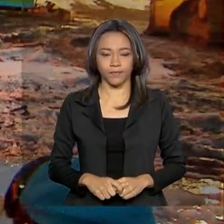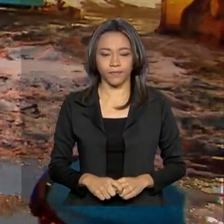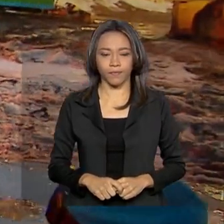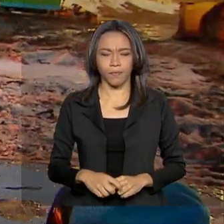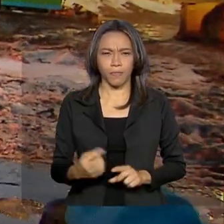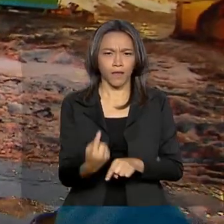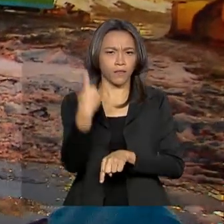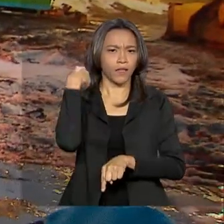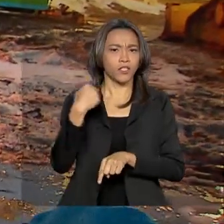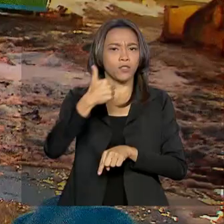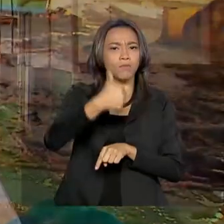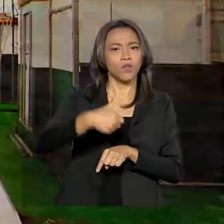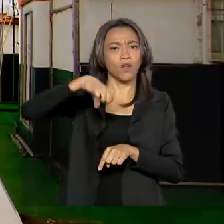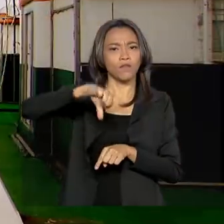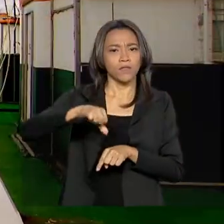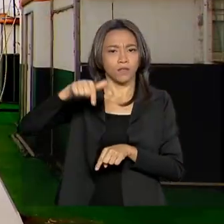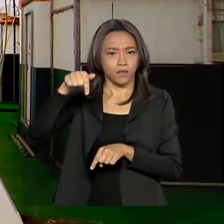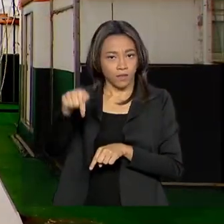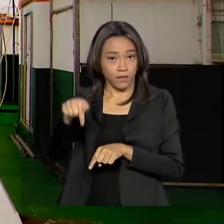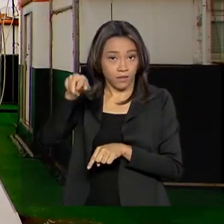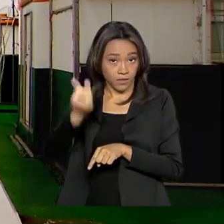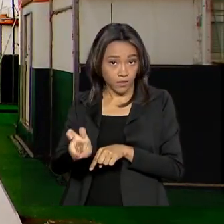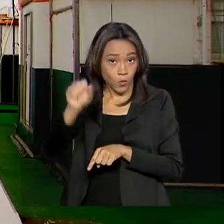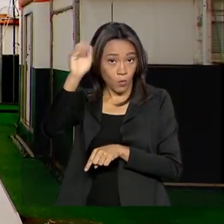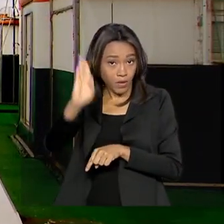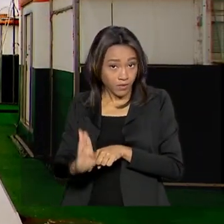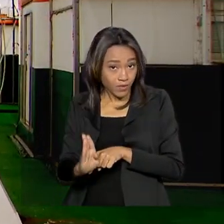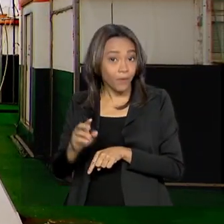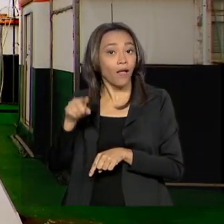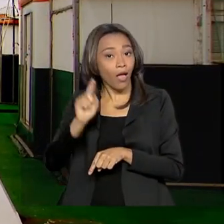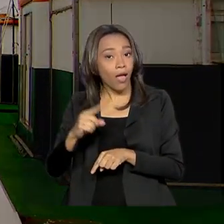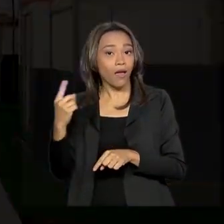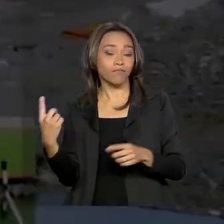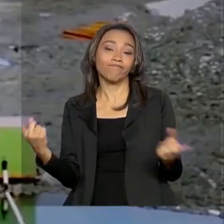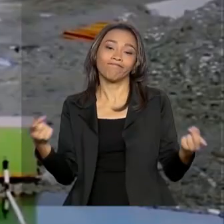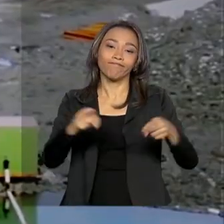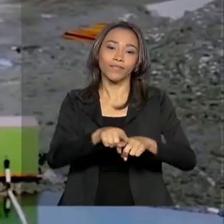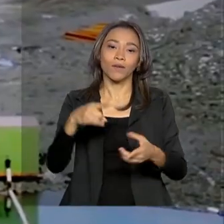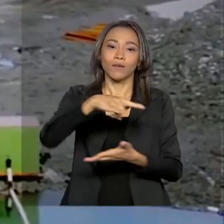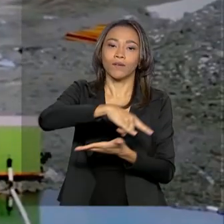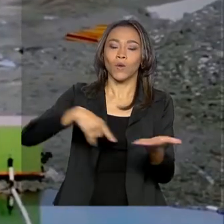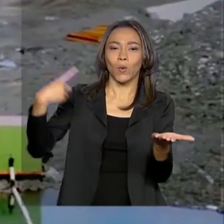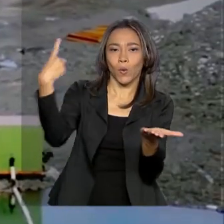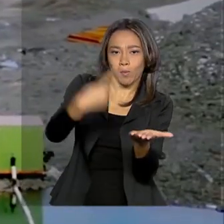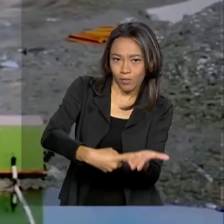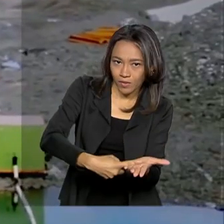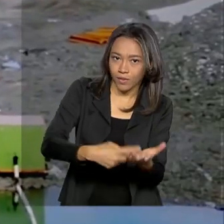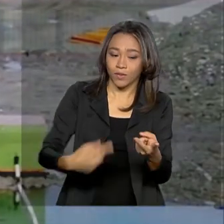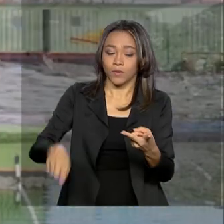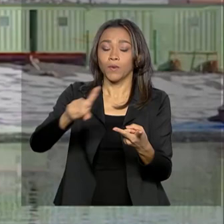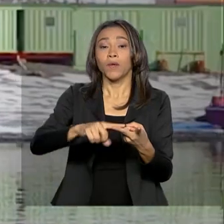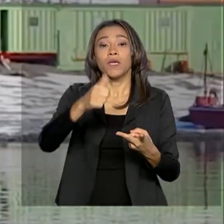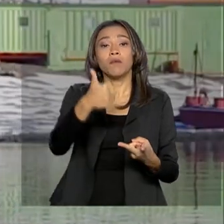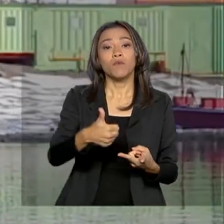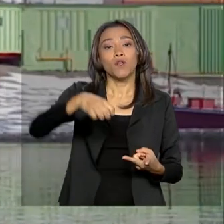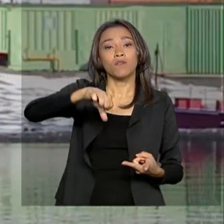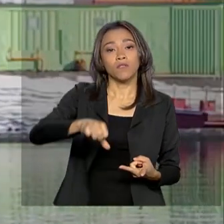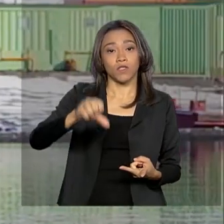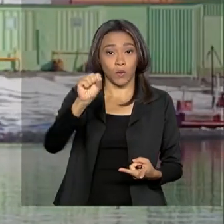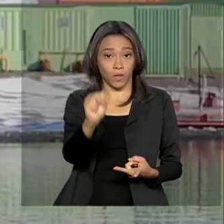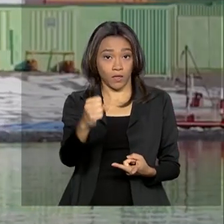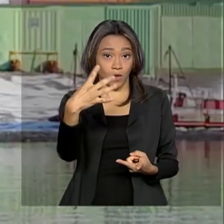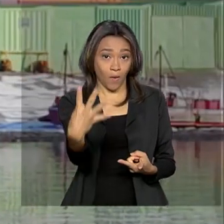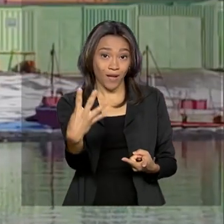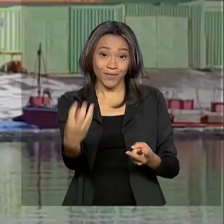Desde 1975, o Brasil faz parte do Tratado Antártico. Em 1984, inaugurou